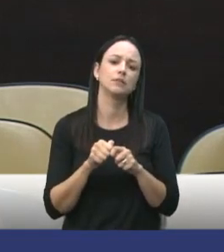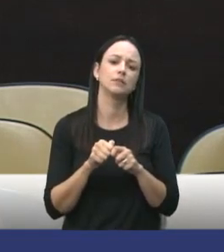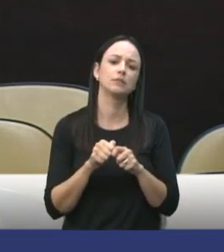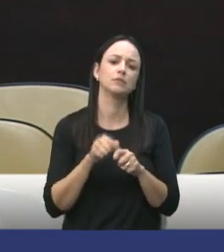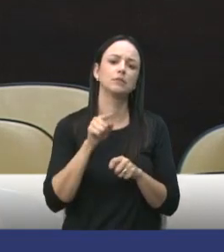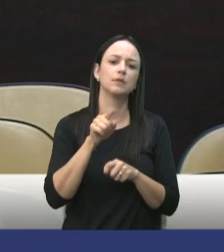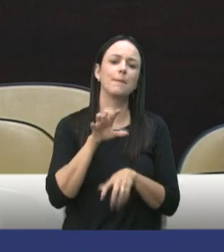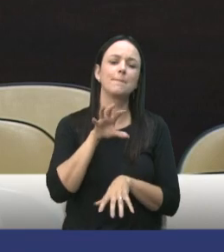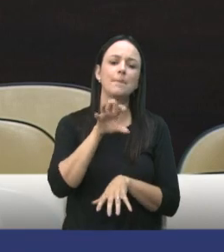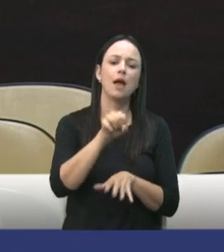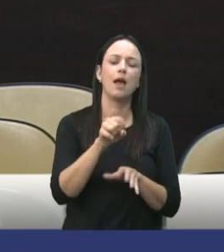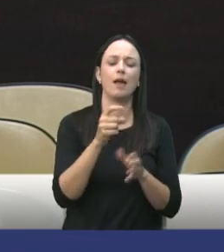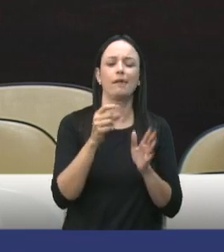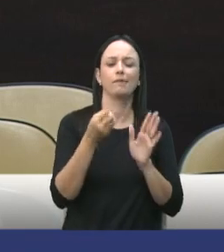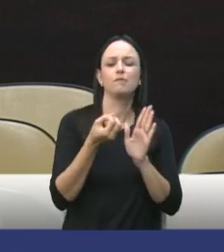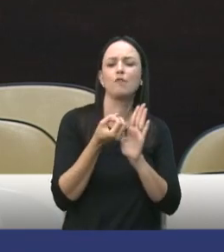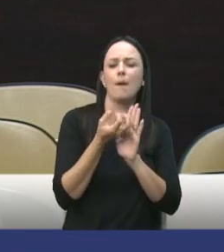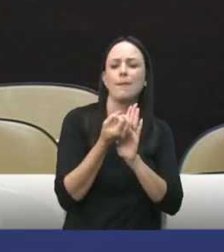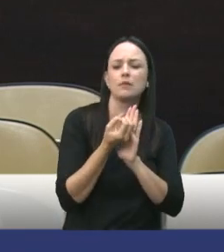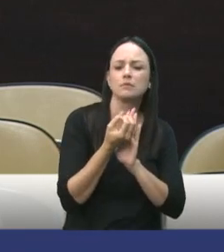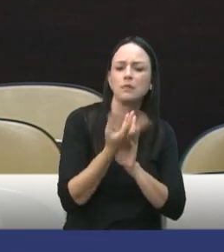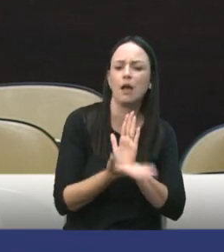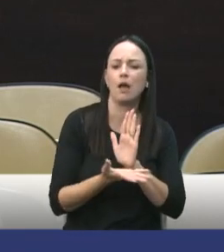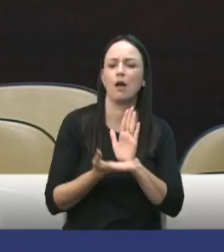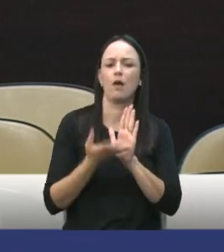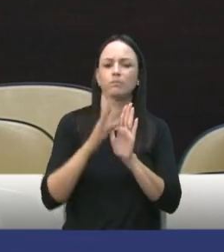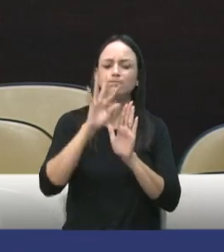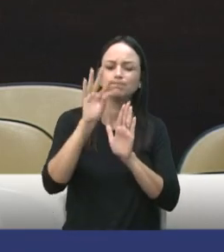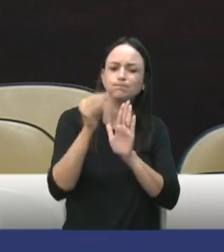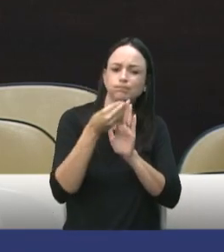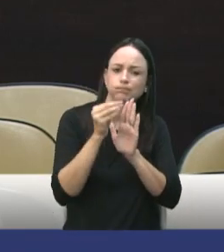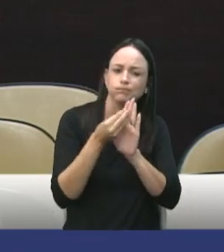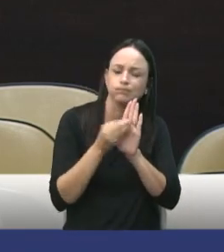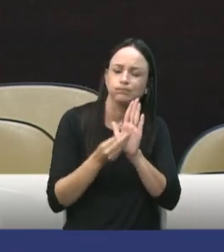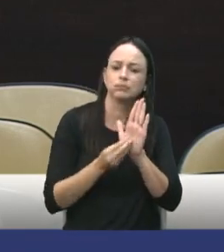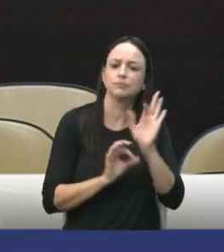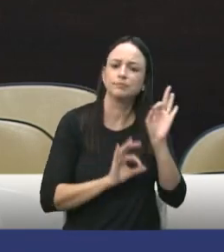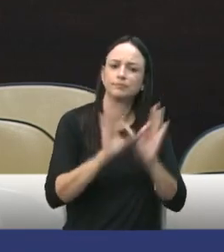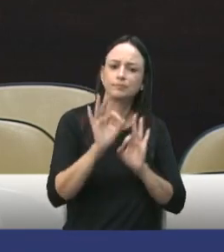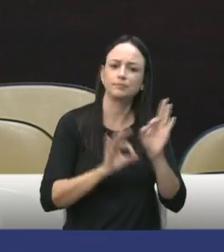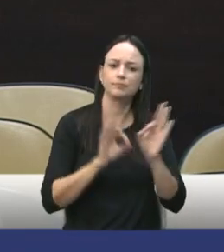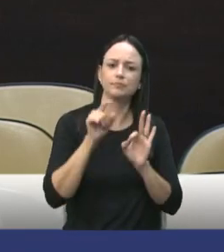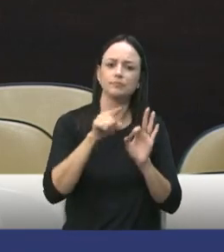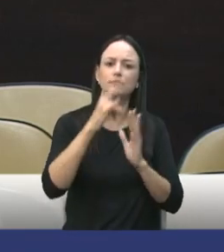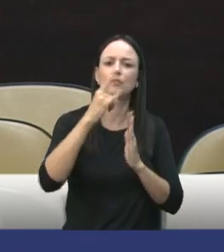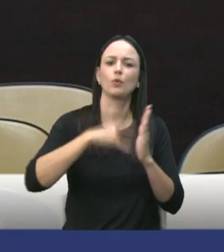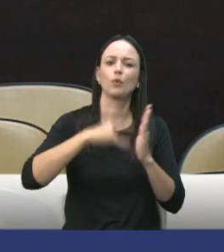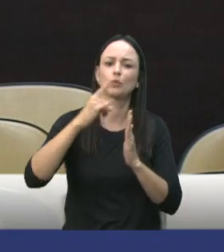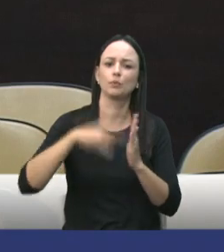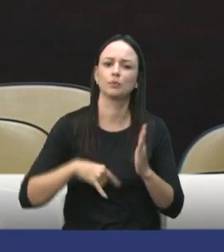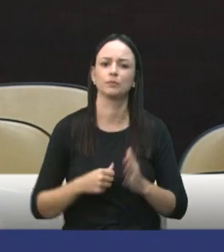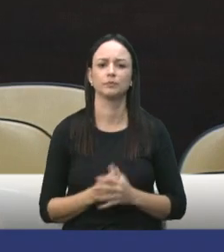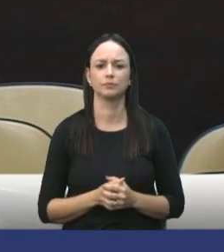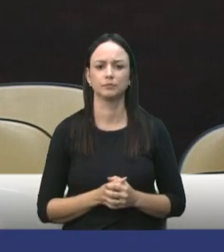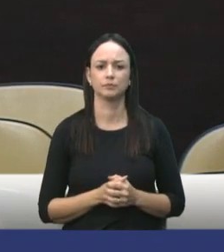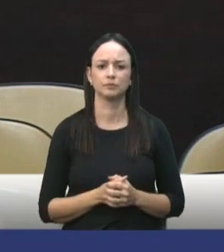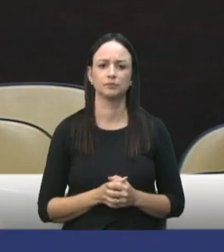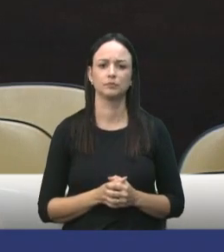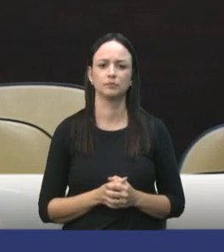dados que norteiam e que balizam a formulação desses documentos, né?